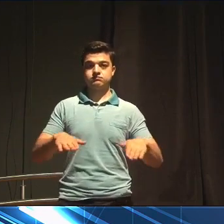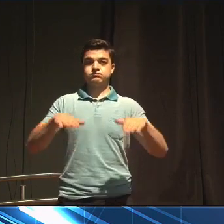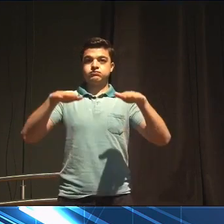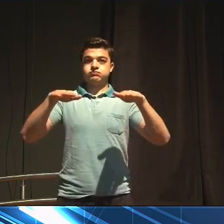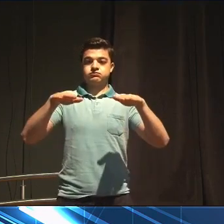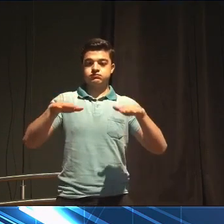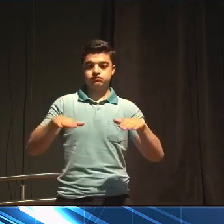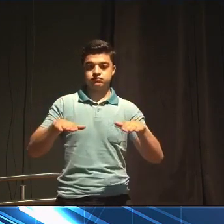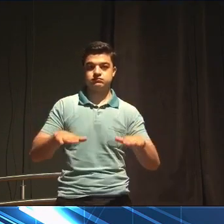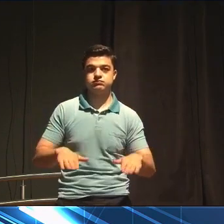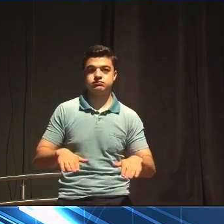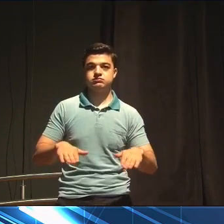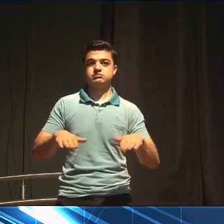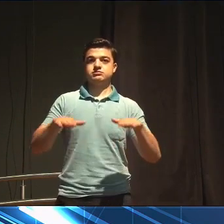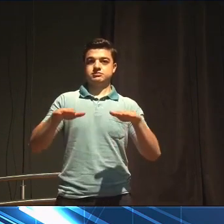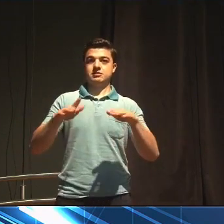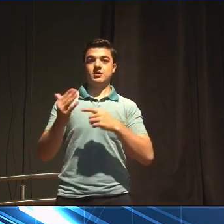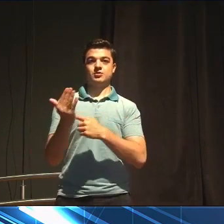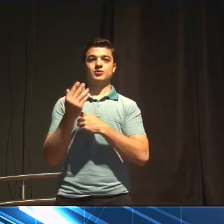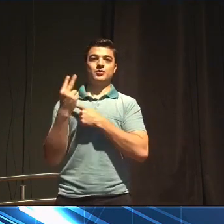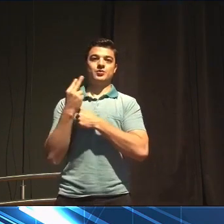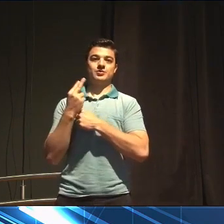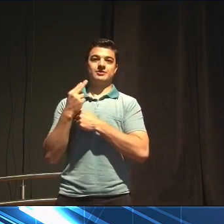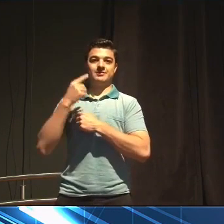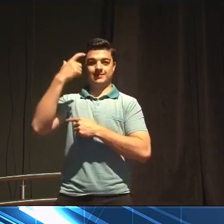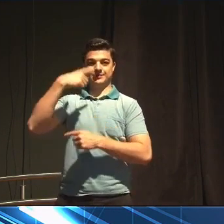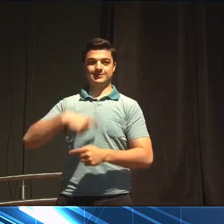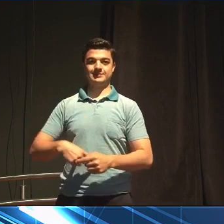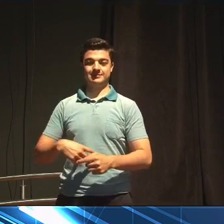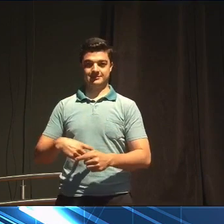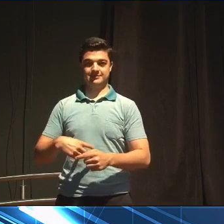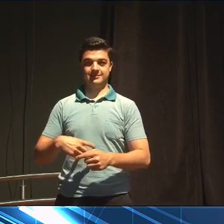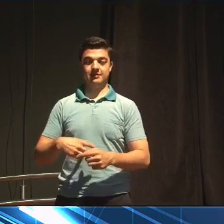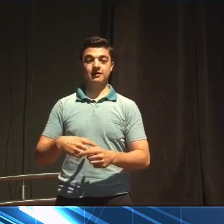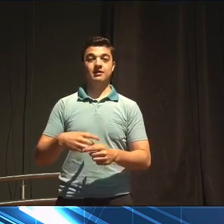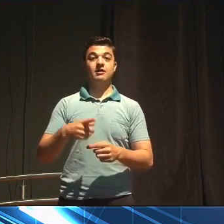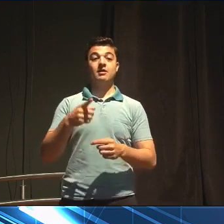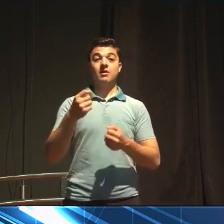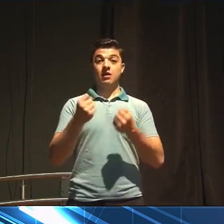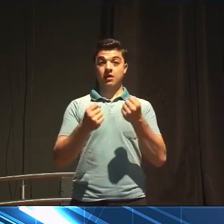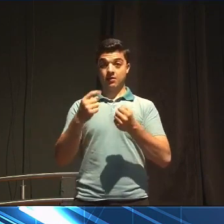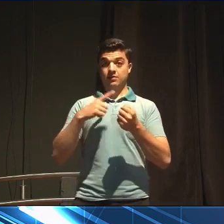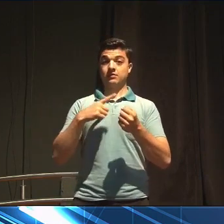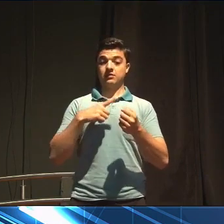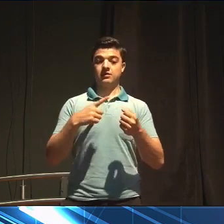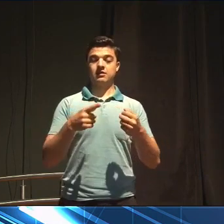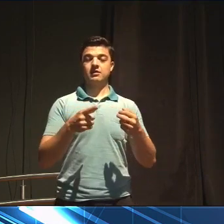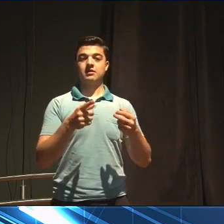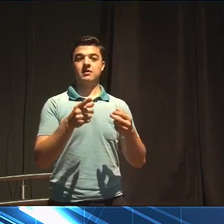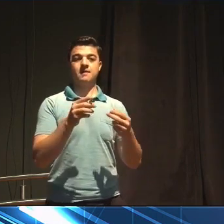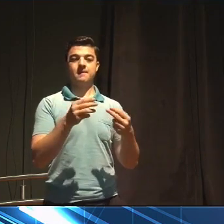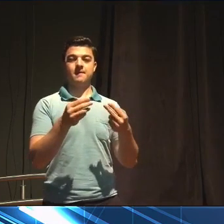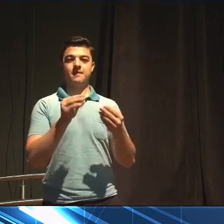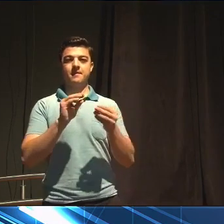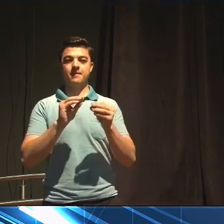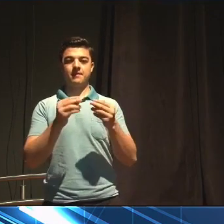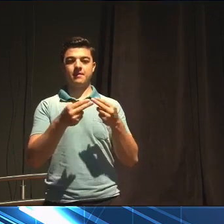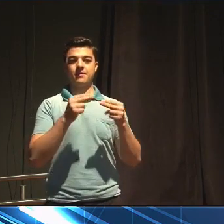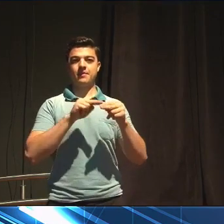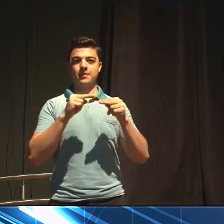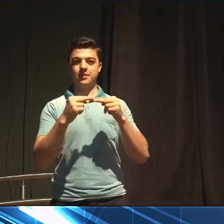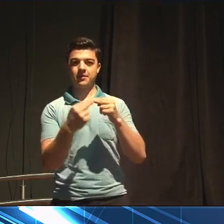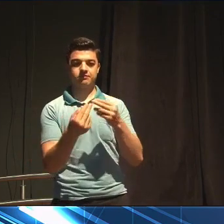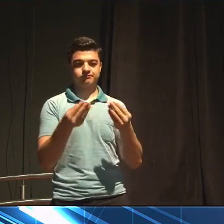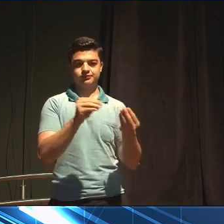itens customizáveis e as peças para o seu carro chegam na linha de produção na hora que começa a montar o seu carro.